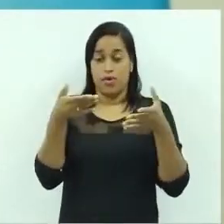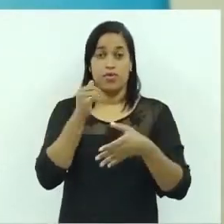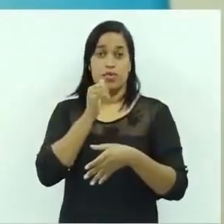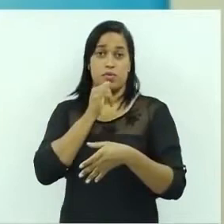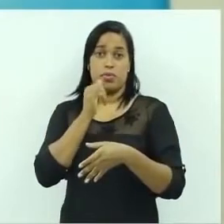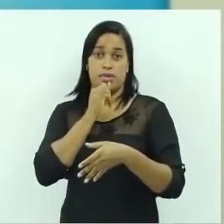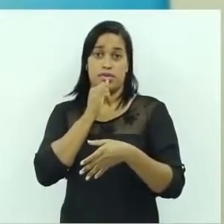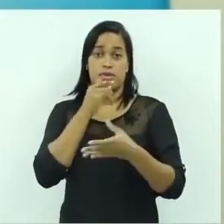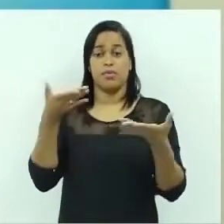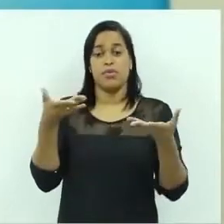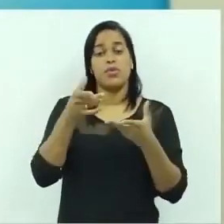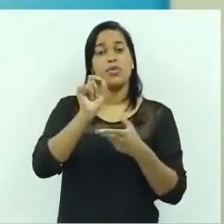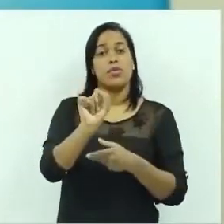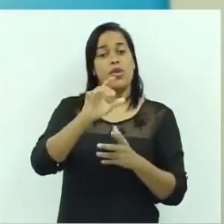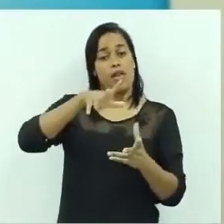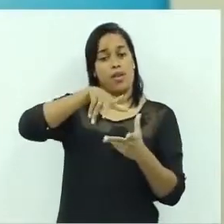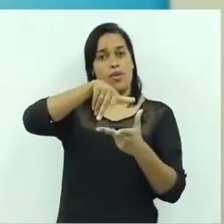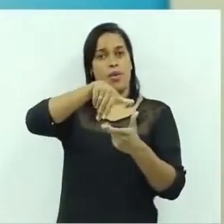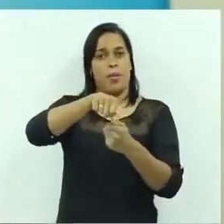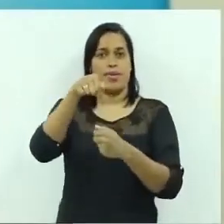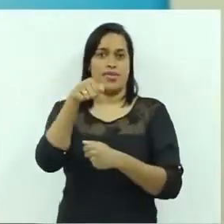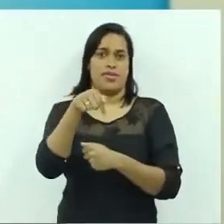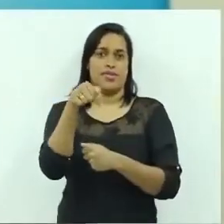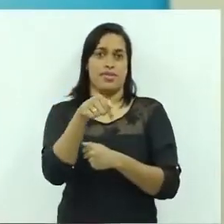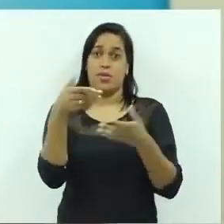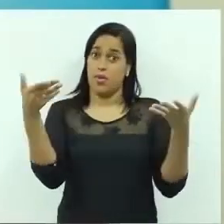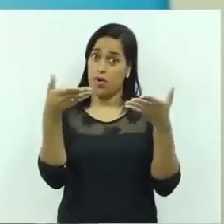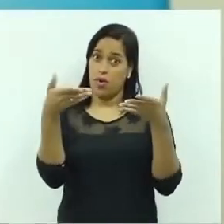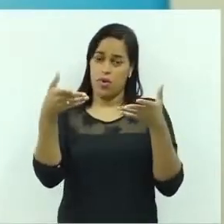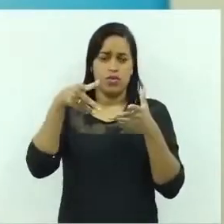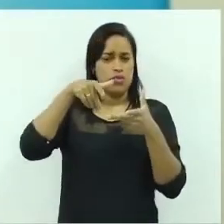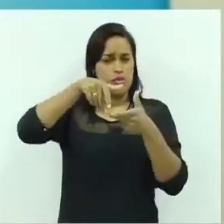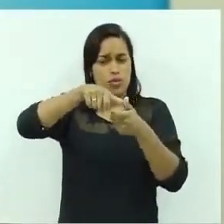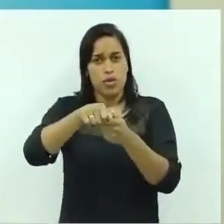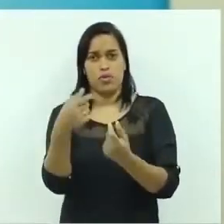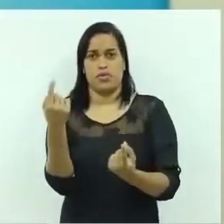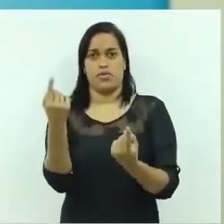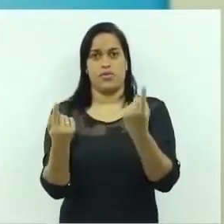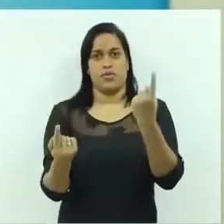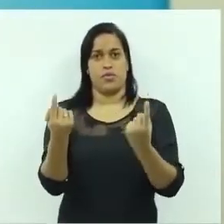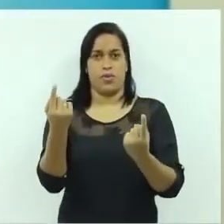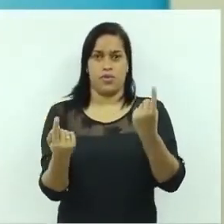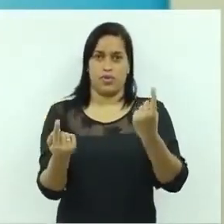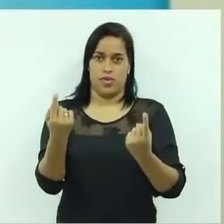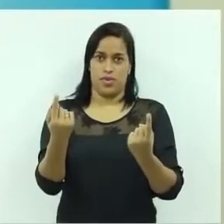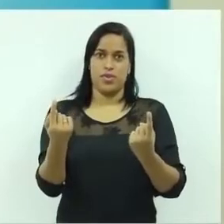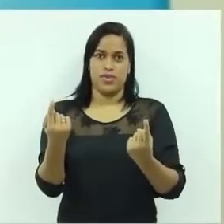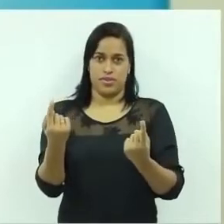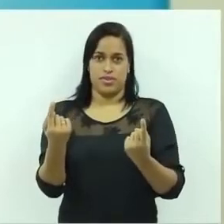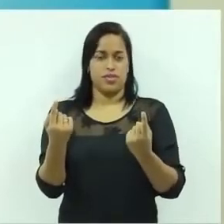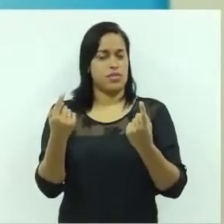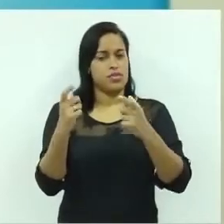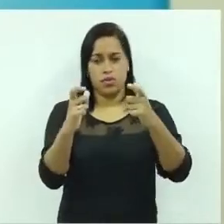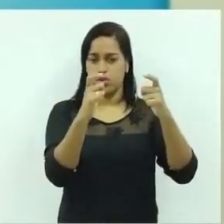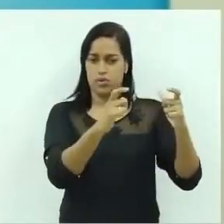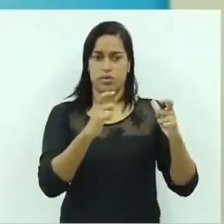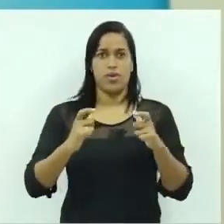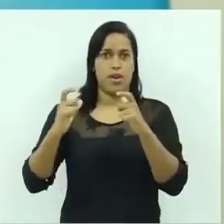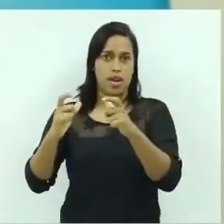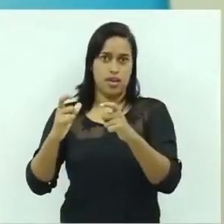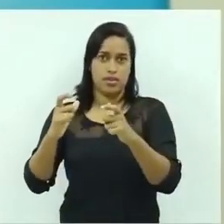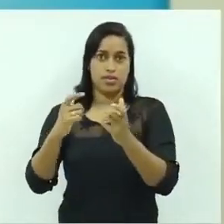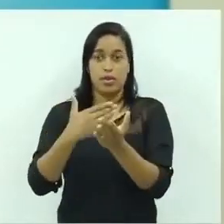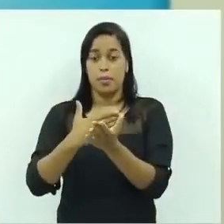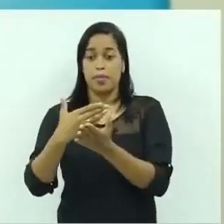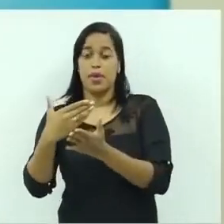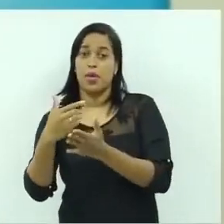da globalização. Hoje, todos são concorrentes de todos e em todos os lugares. Então, para começar,